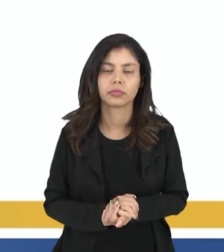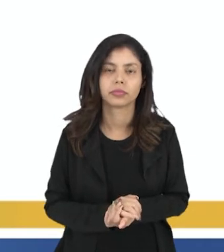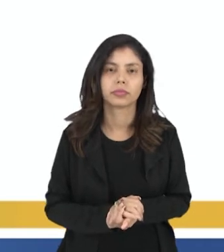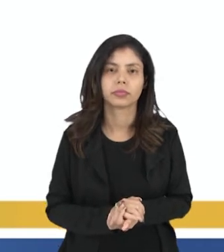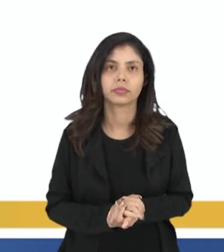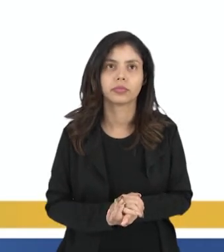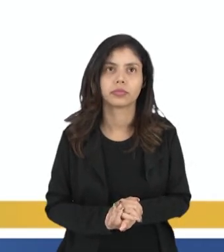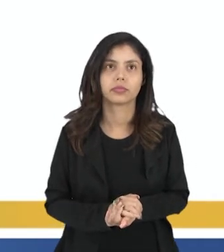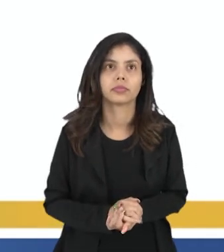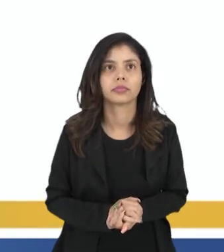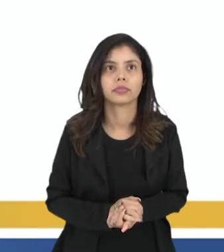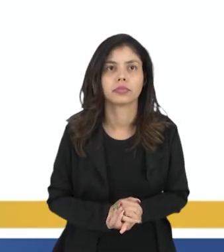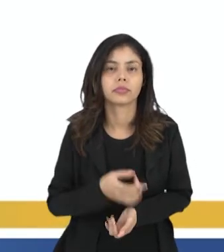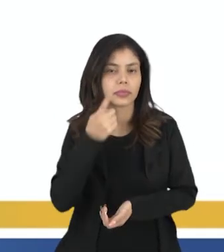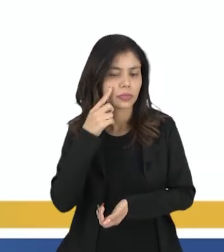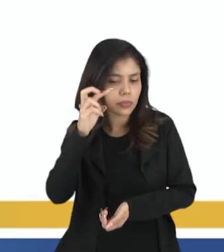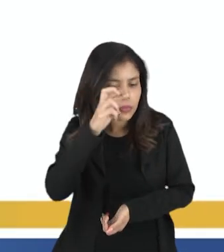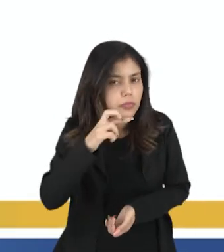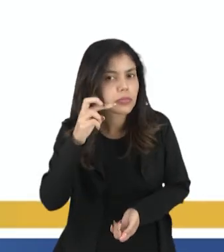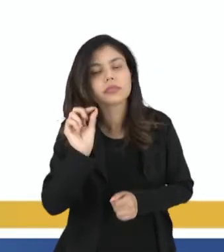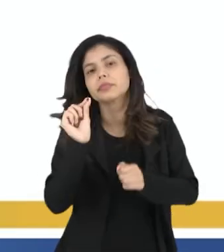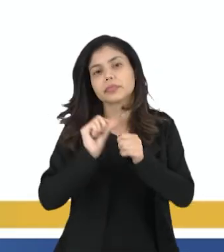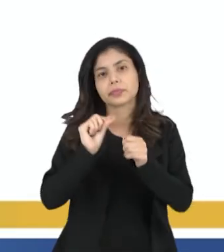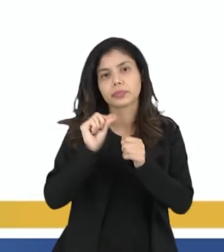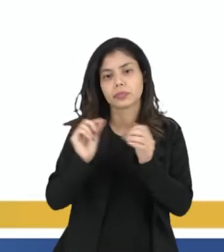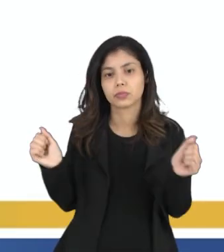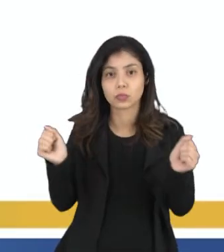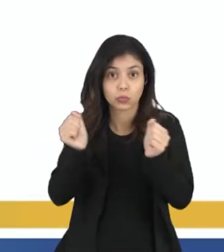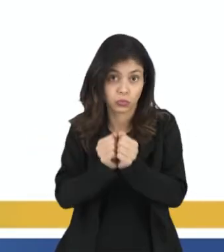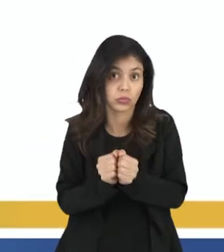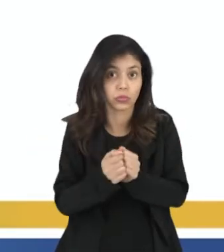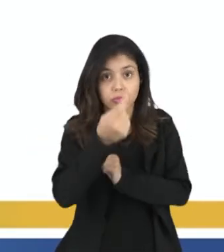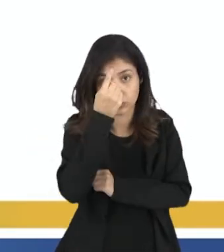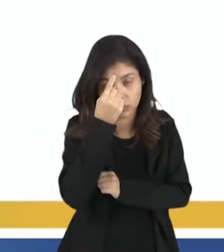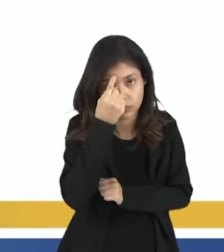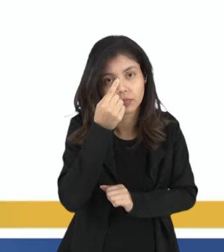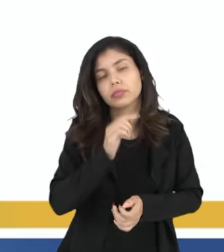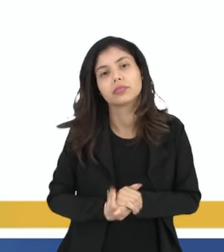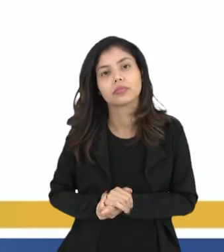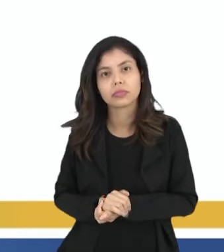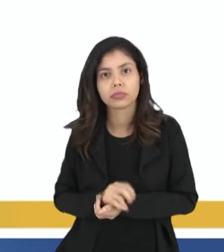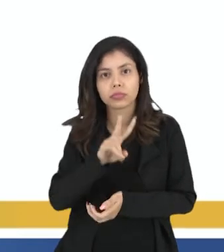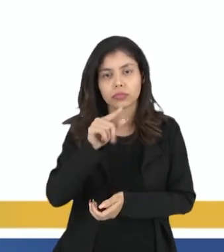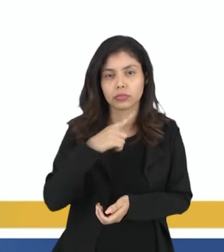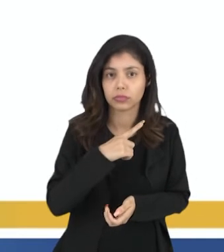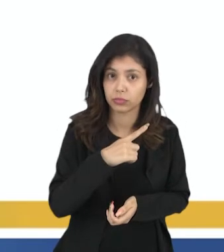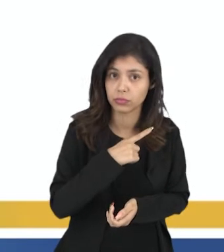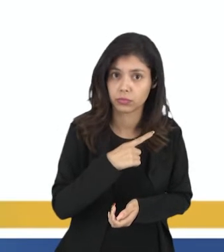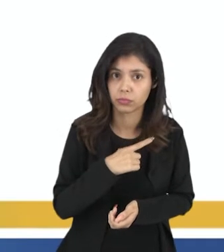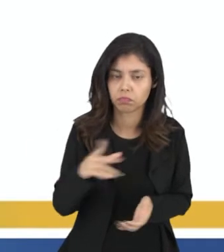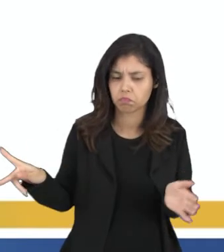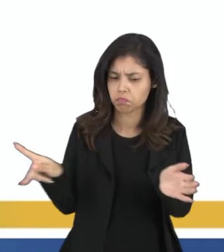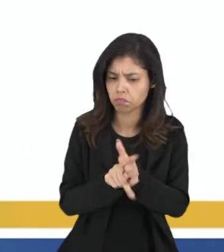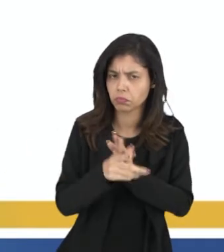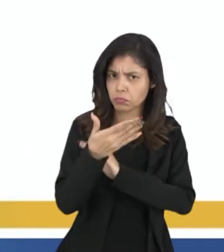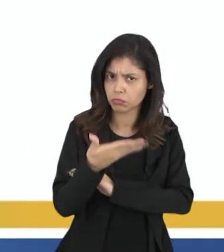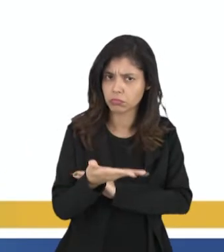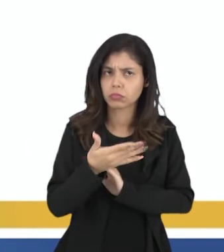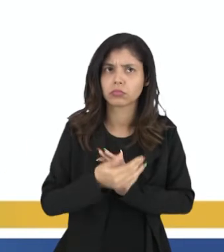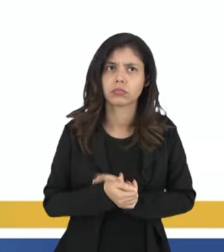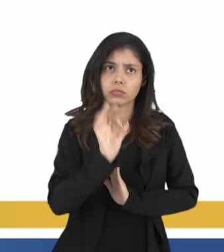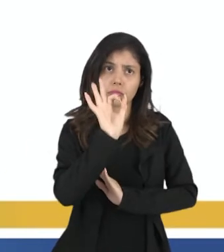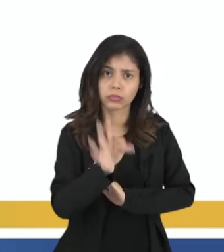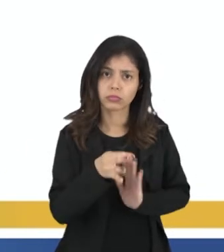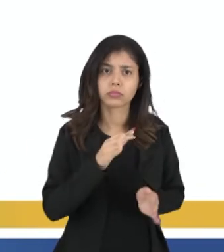aí Habermas faz essa análise, ele vai fazer essa junção, esse pensamento, e ele vai ter uma decisão. Então a nossa questão